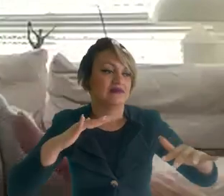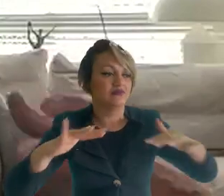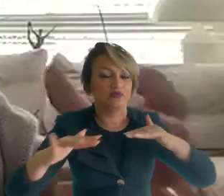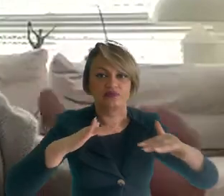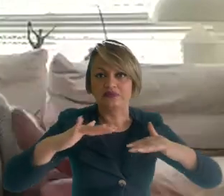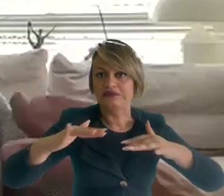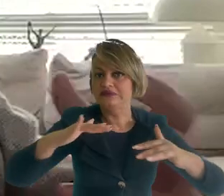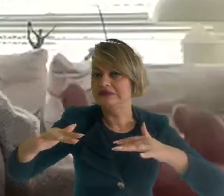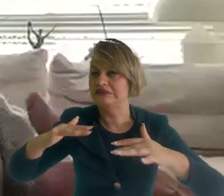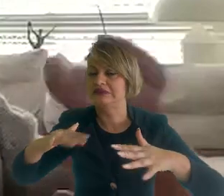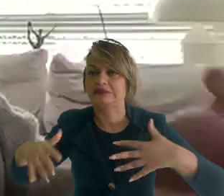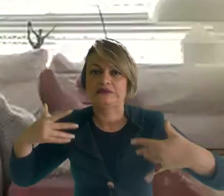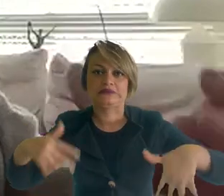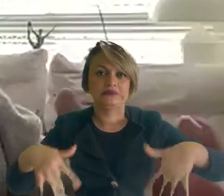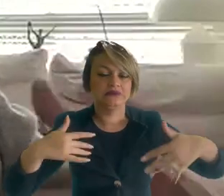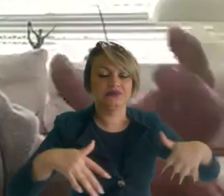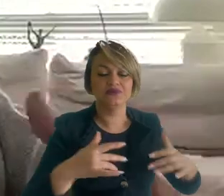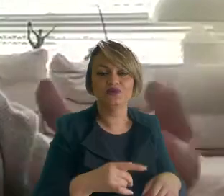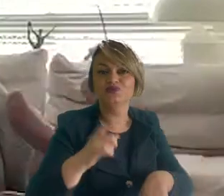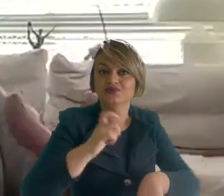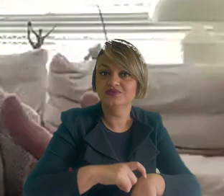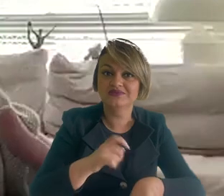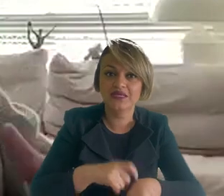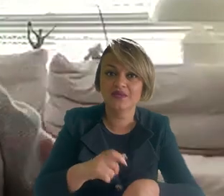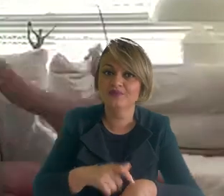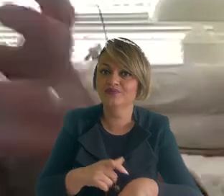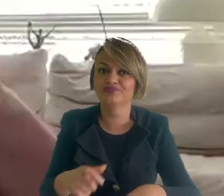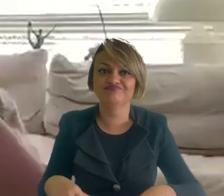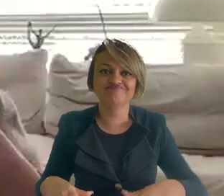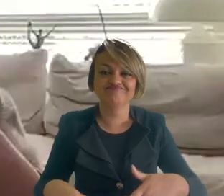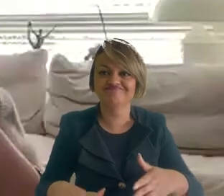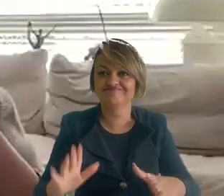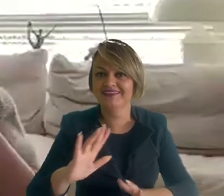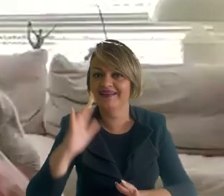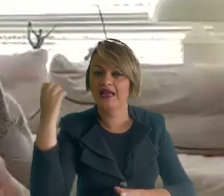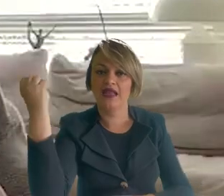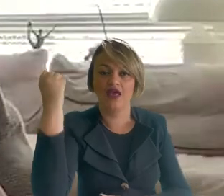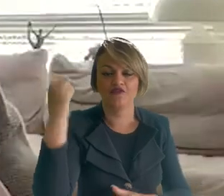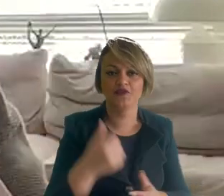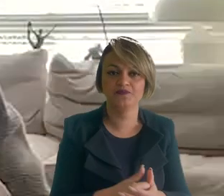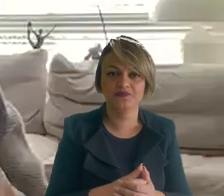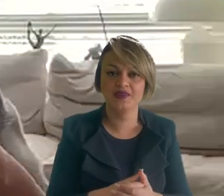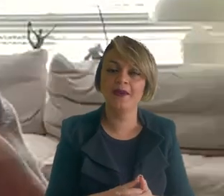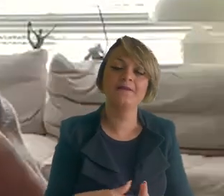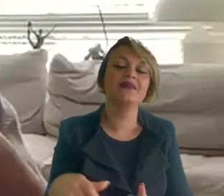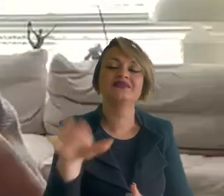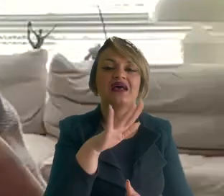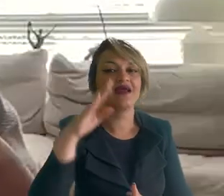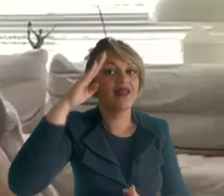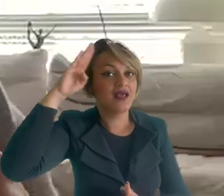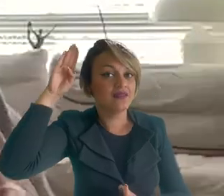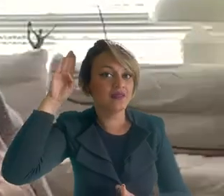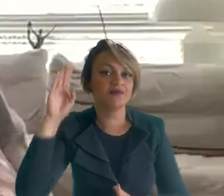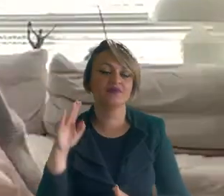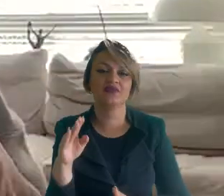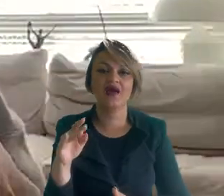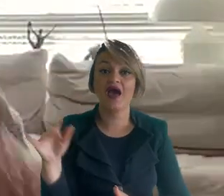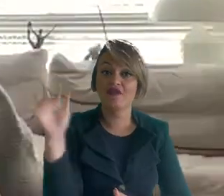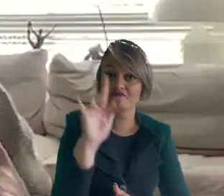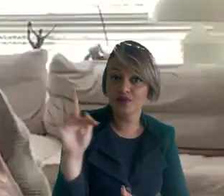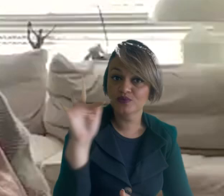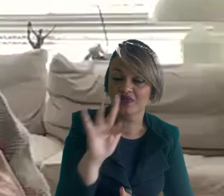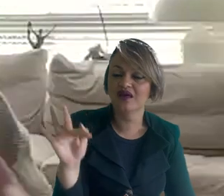uma uma um tempo de ebulição mas a academia a faculdade